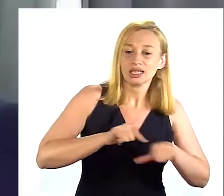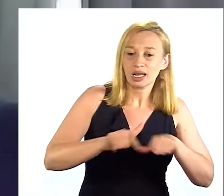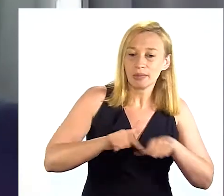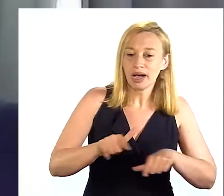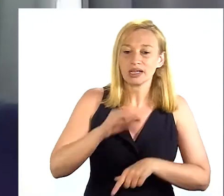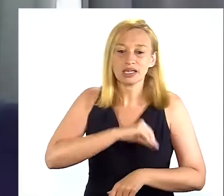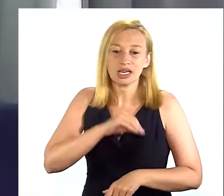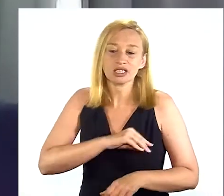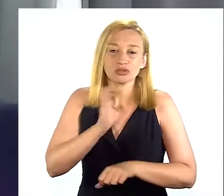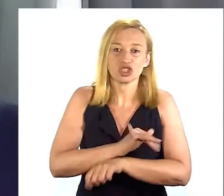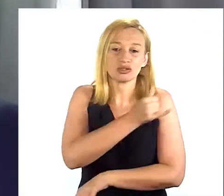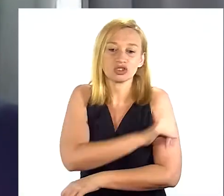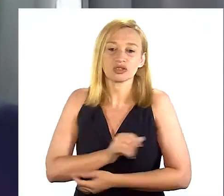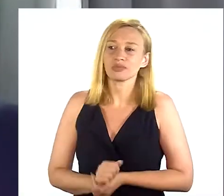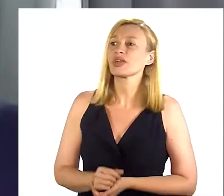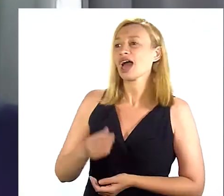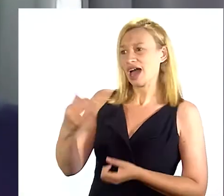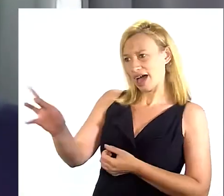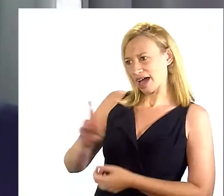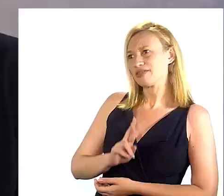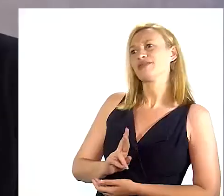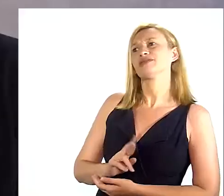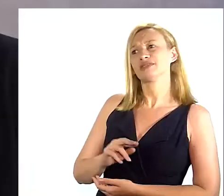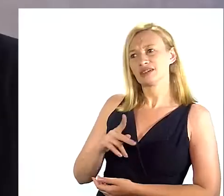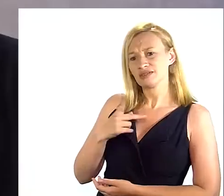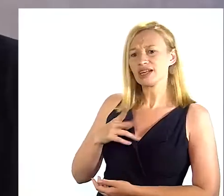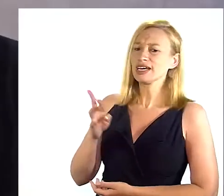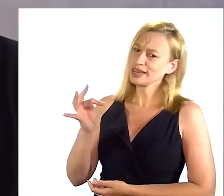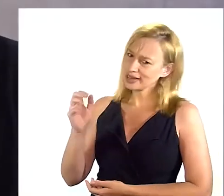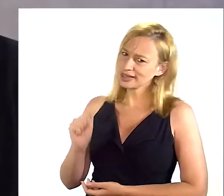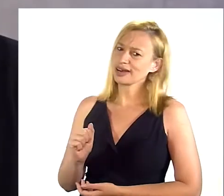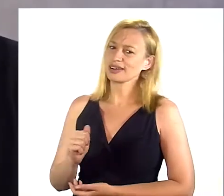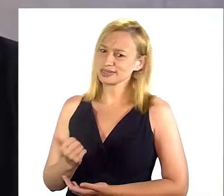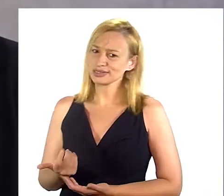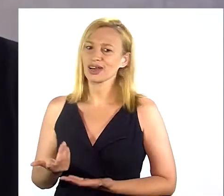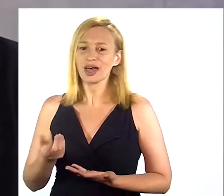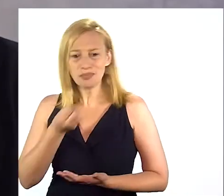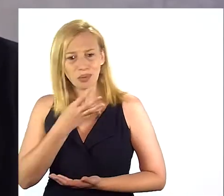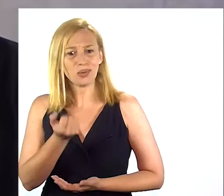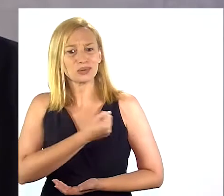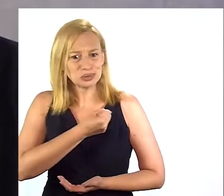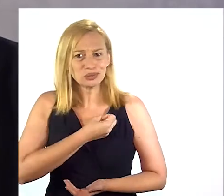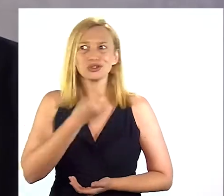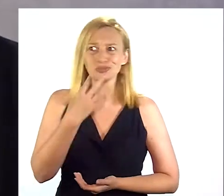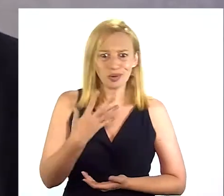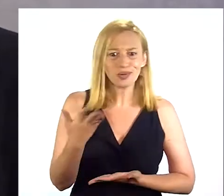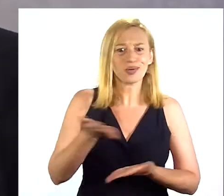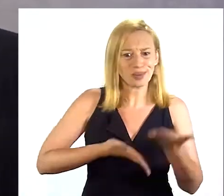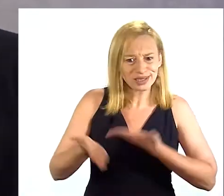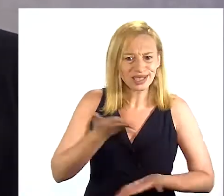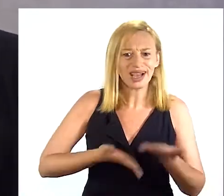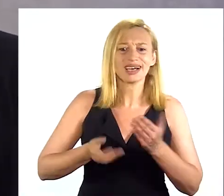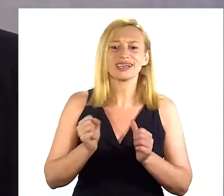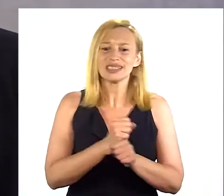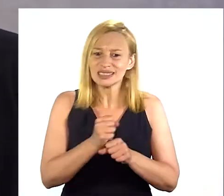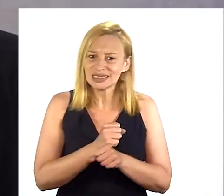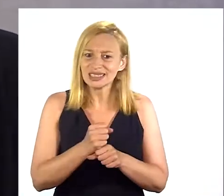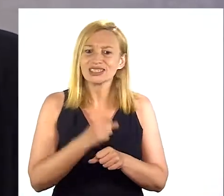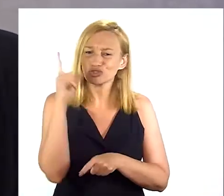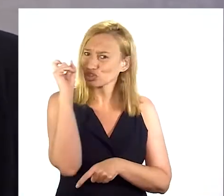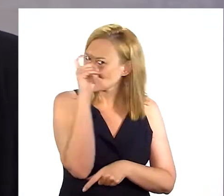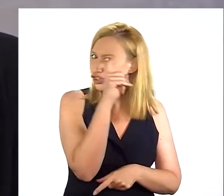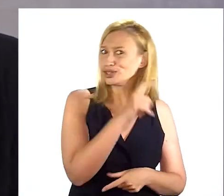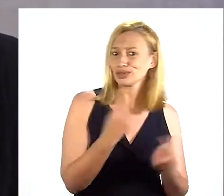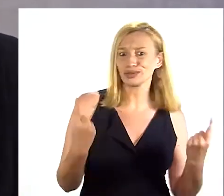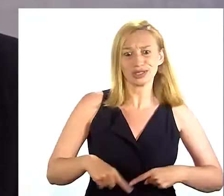de emprego e renda e riqueza aqui para o estado do Rio de Janeiro. Conta aí os resultados, Renato. É sempre bom a gente compartilhar números positivos, né? Num